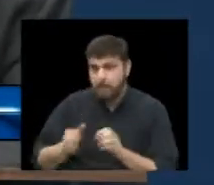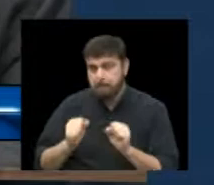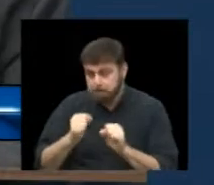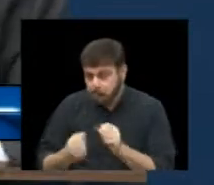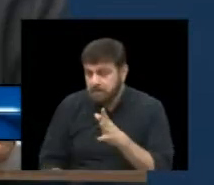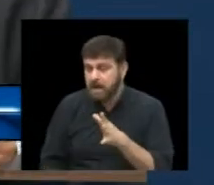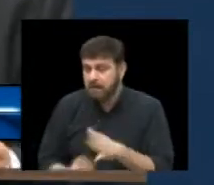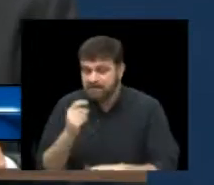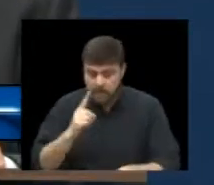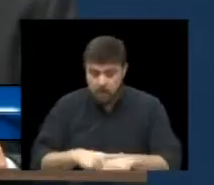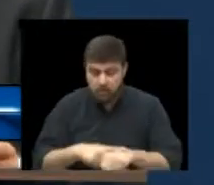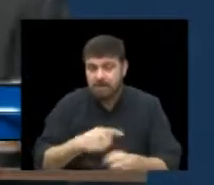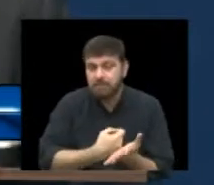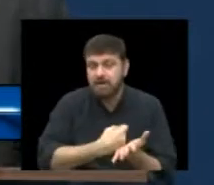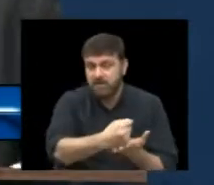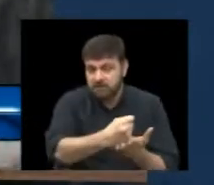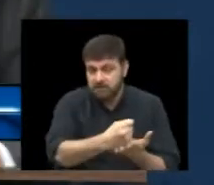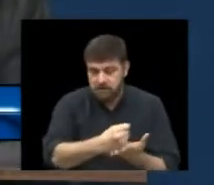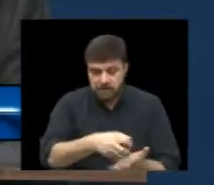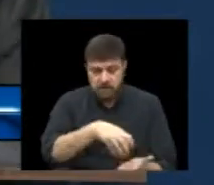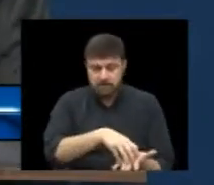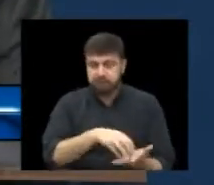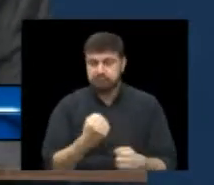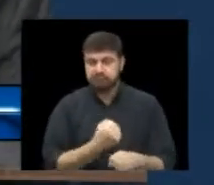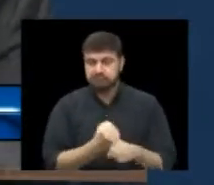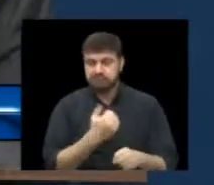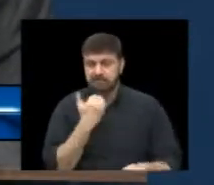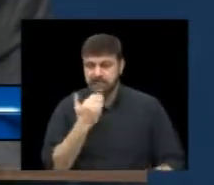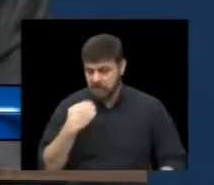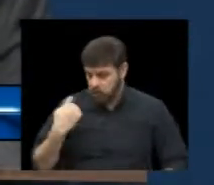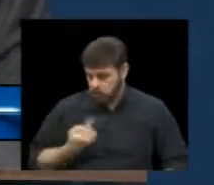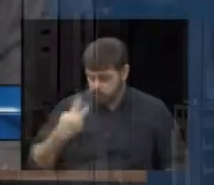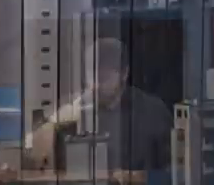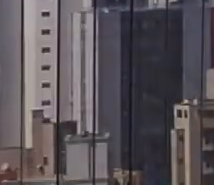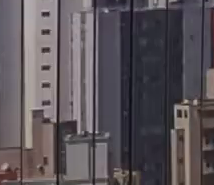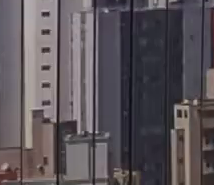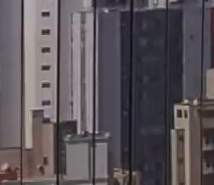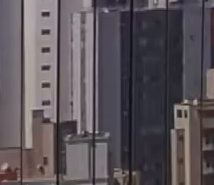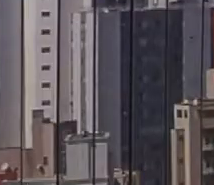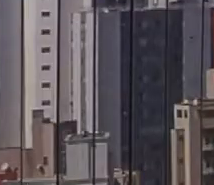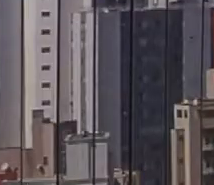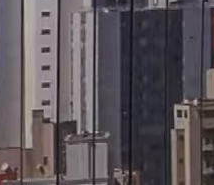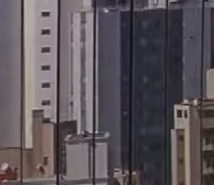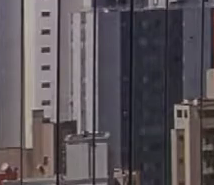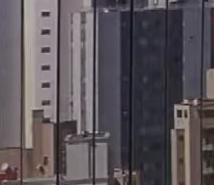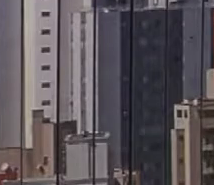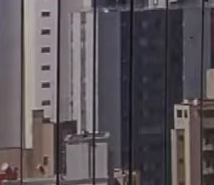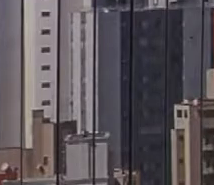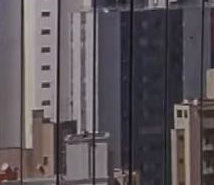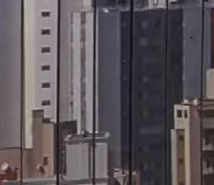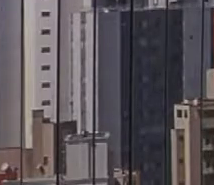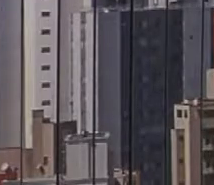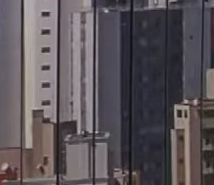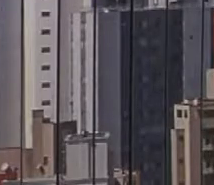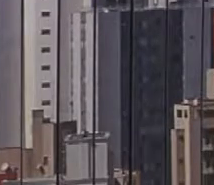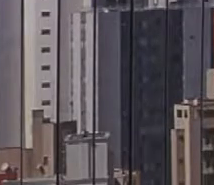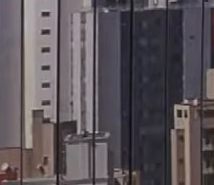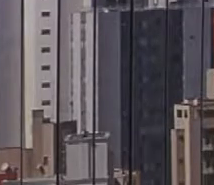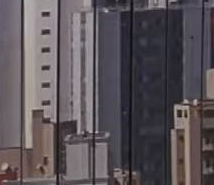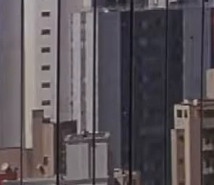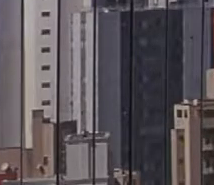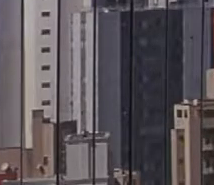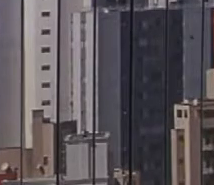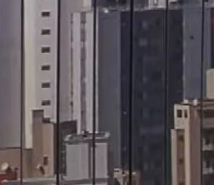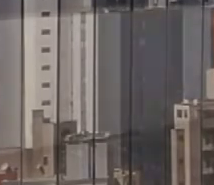peço aos vereadores que a gente se una para evitar que isso aconteça. E olha, a greve dos trabalhadores da maternidade